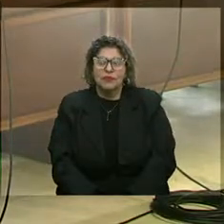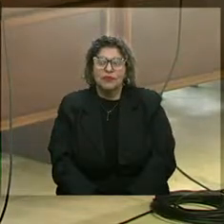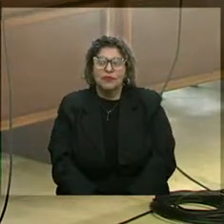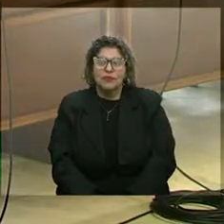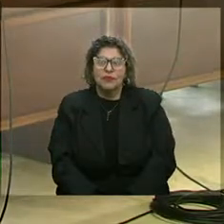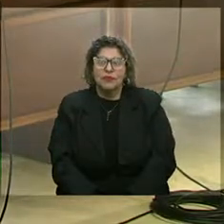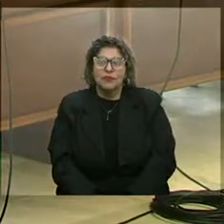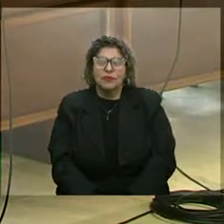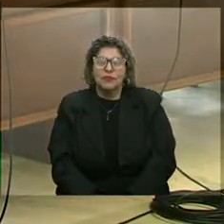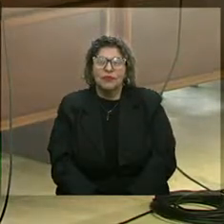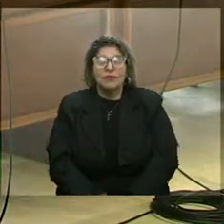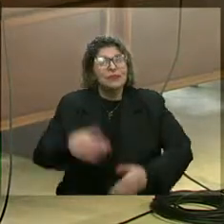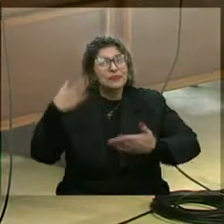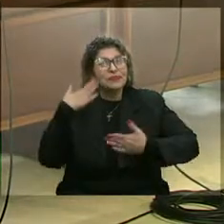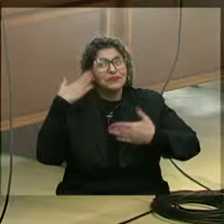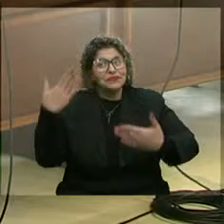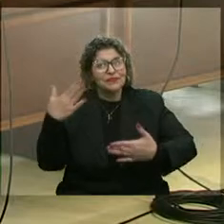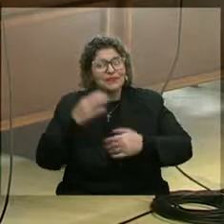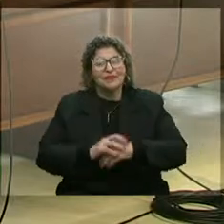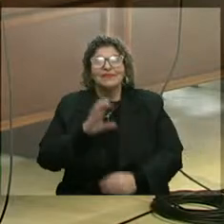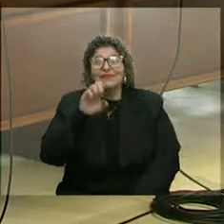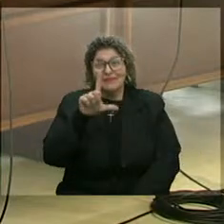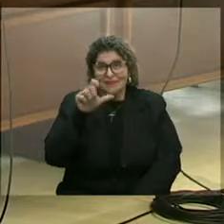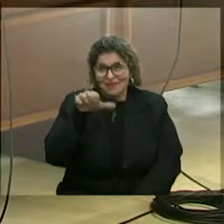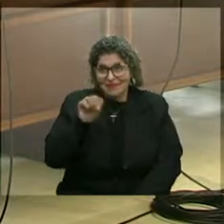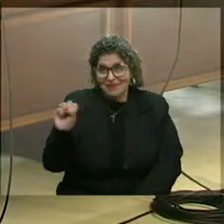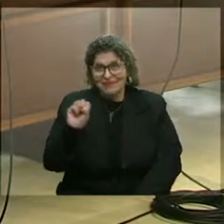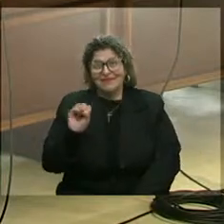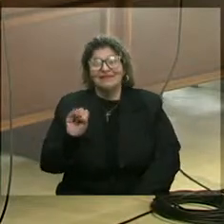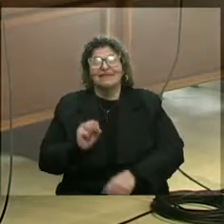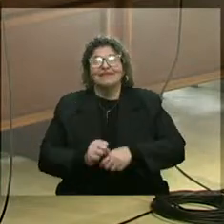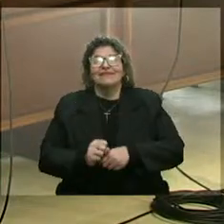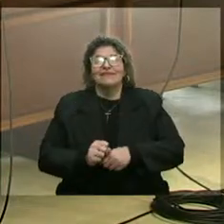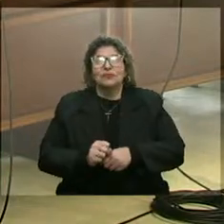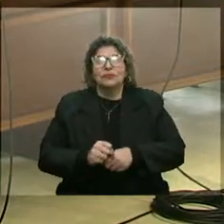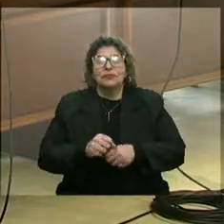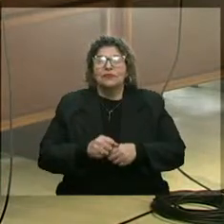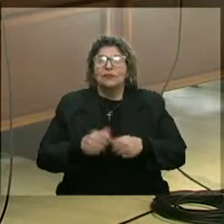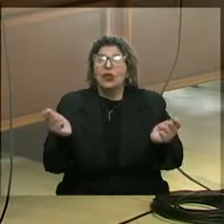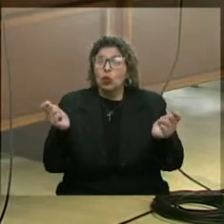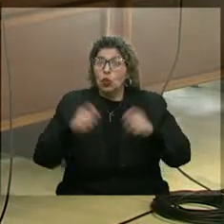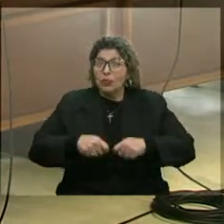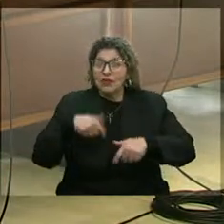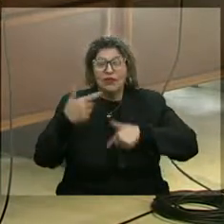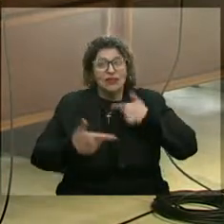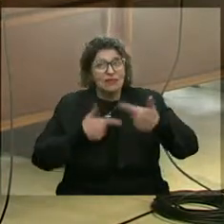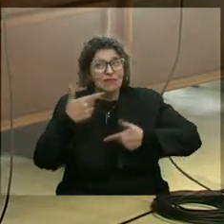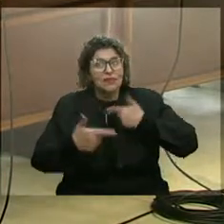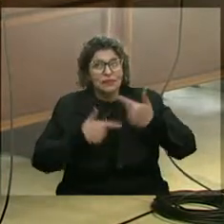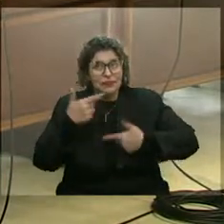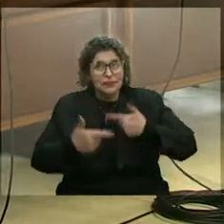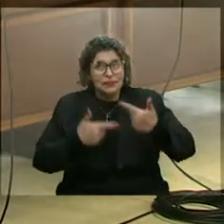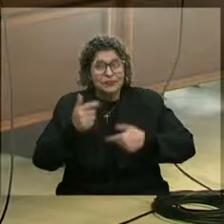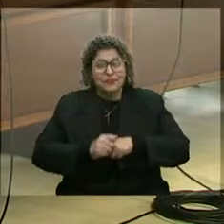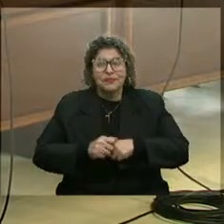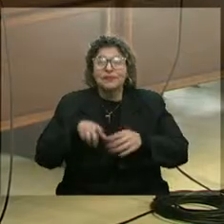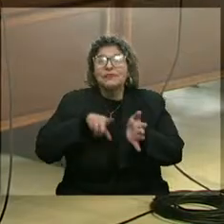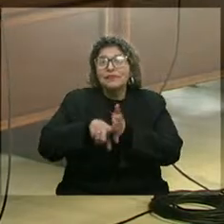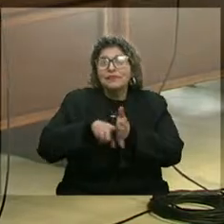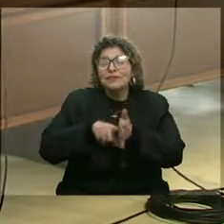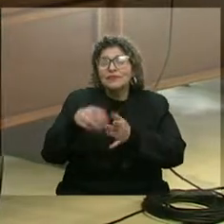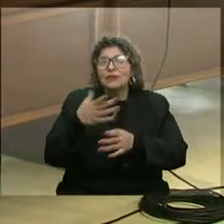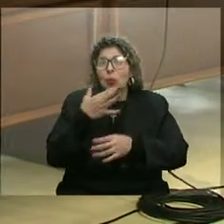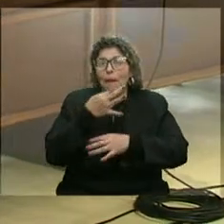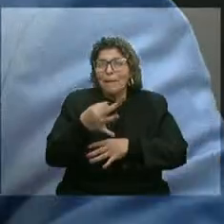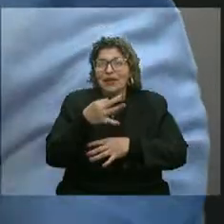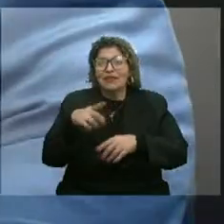Muito bem. Bom, quero agradecer a Elis pela apresentação, também parabenizar pelo competente trabalho na mais uma pesquisa de opinião que a